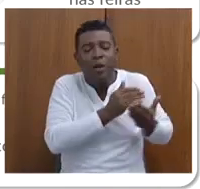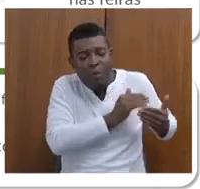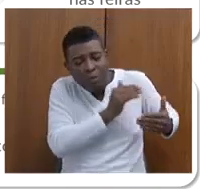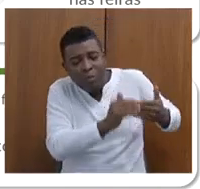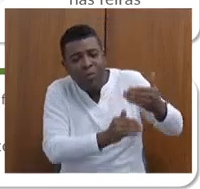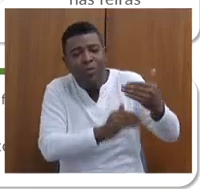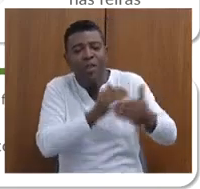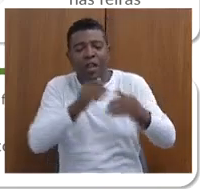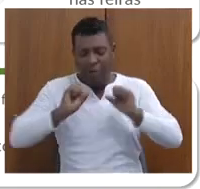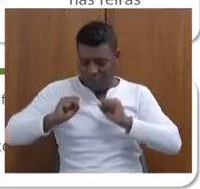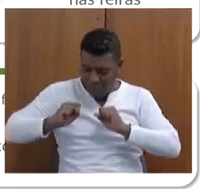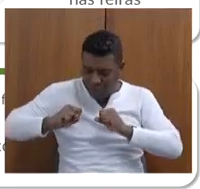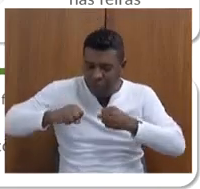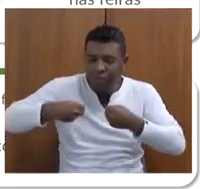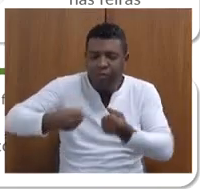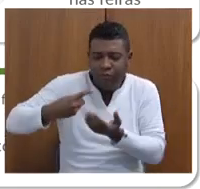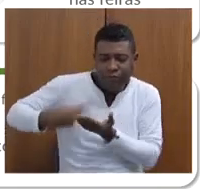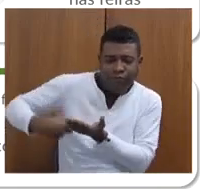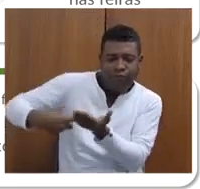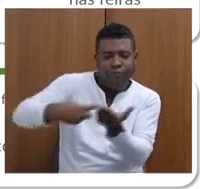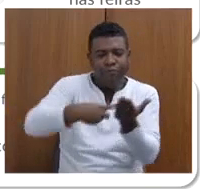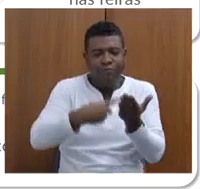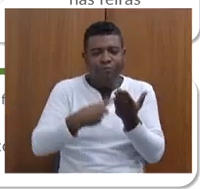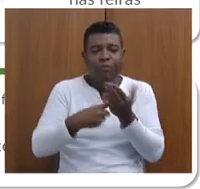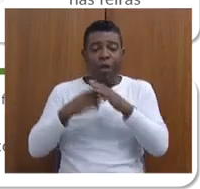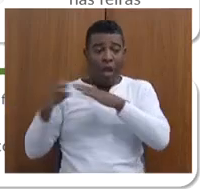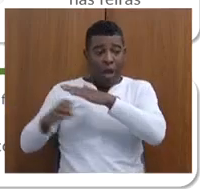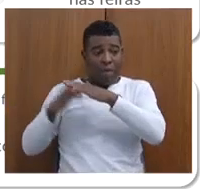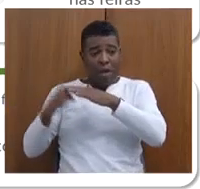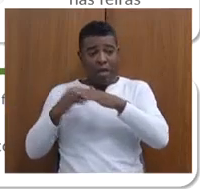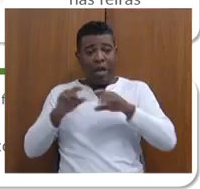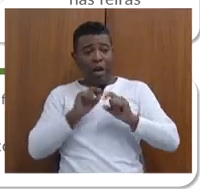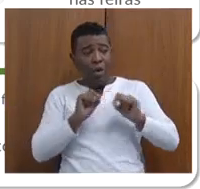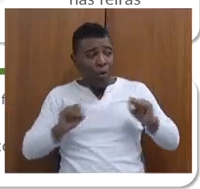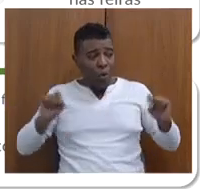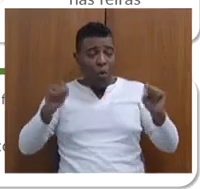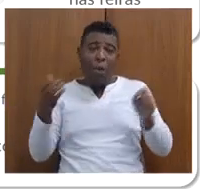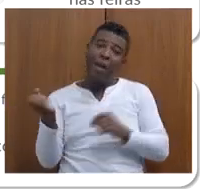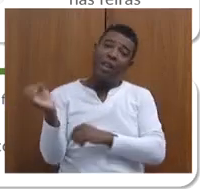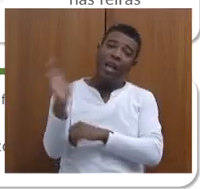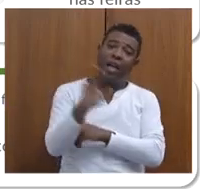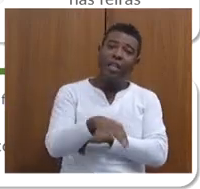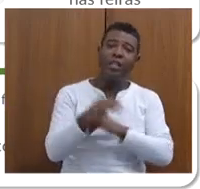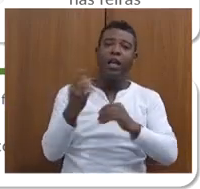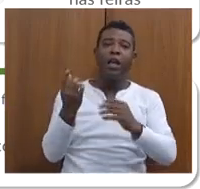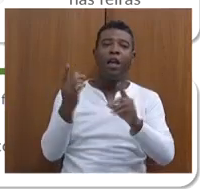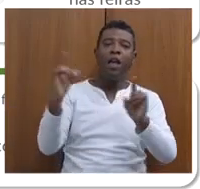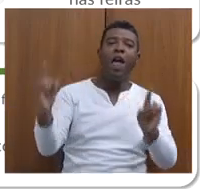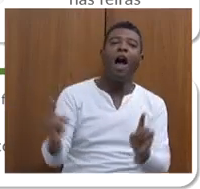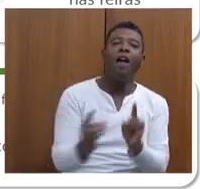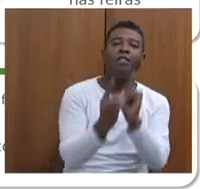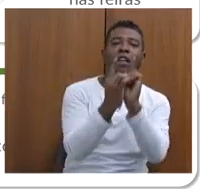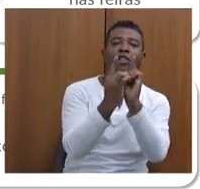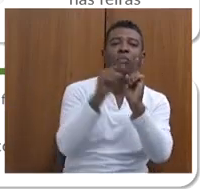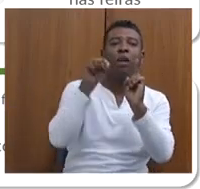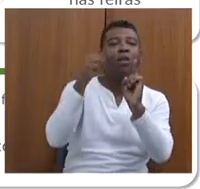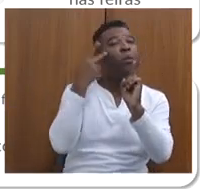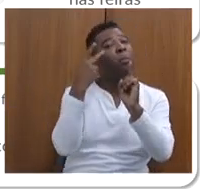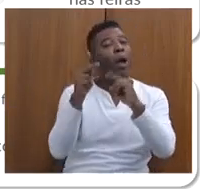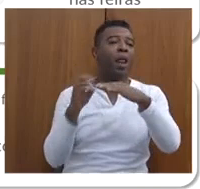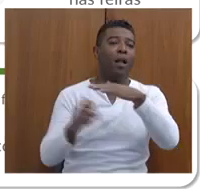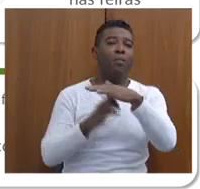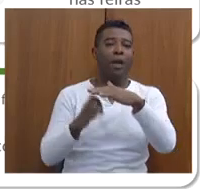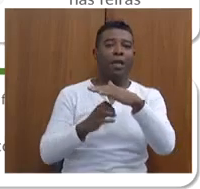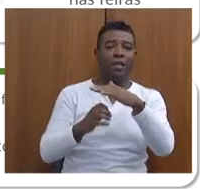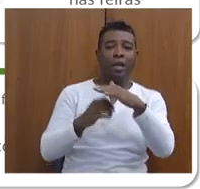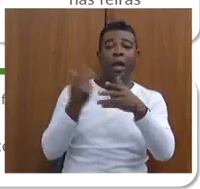de esforços de entidades empresariais para trazer atendimento a essas empresas de acordo com o seu